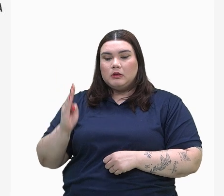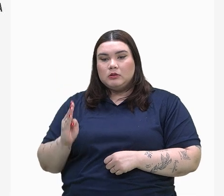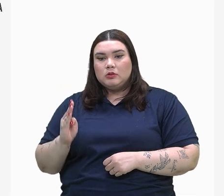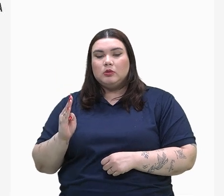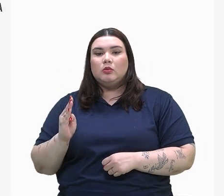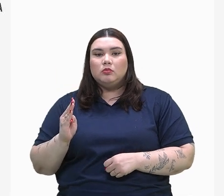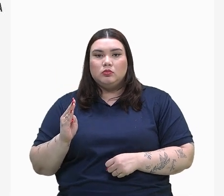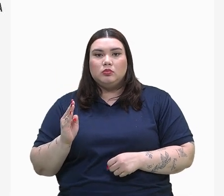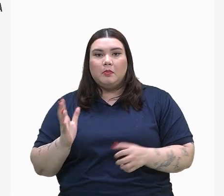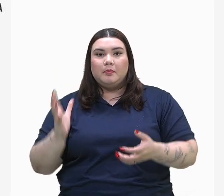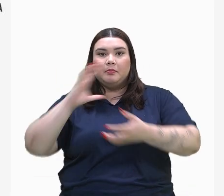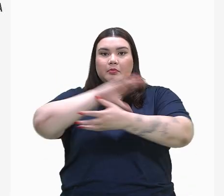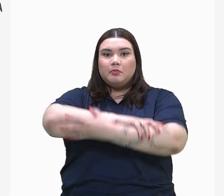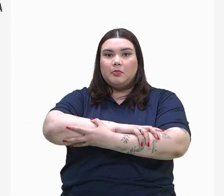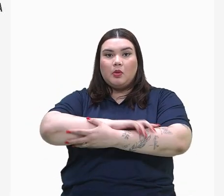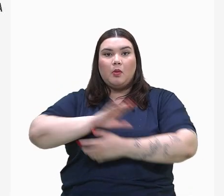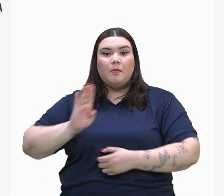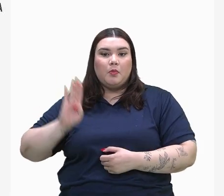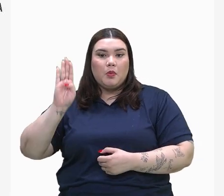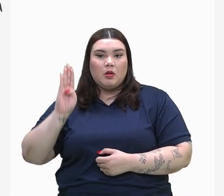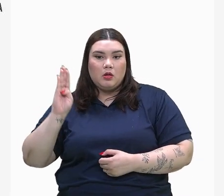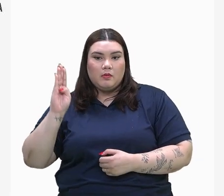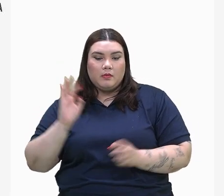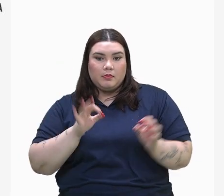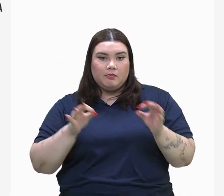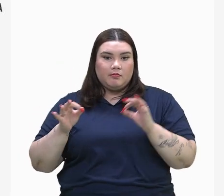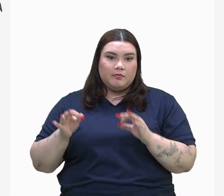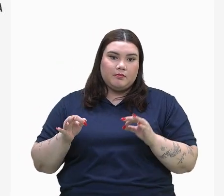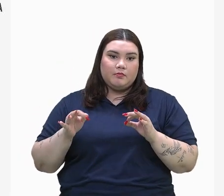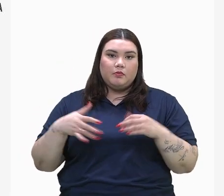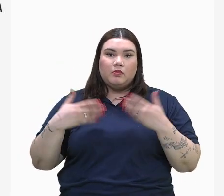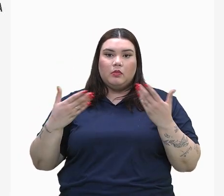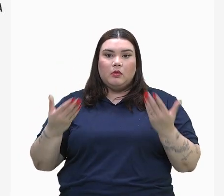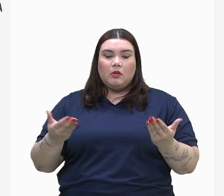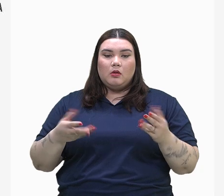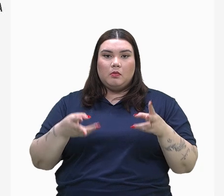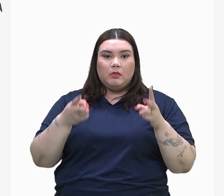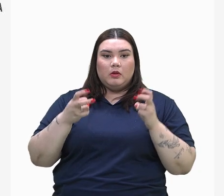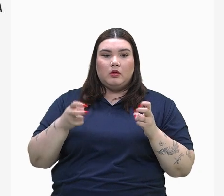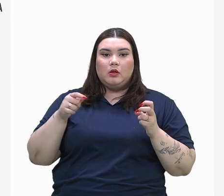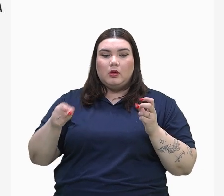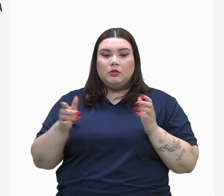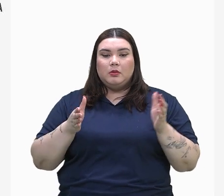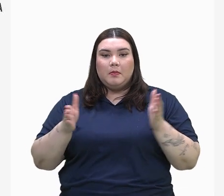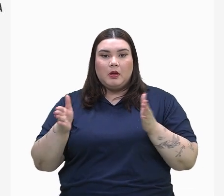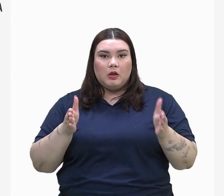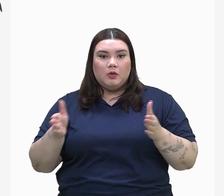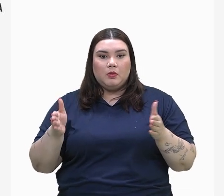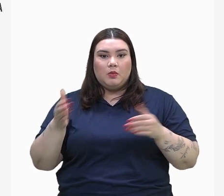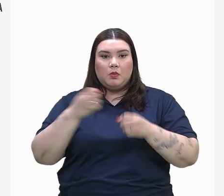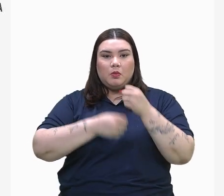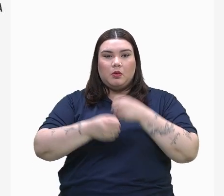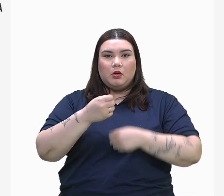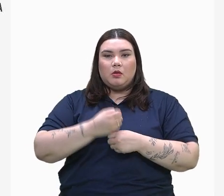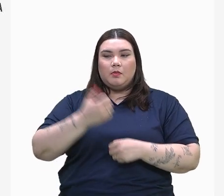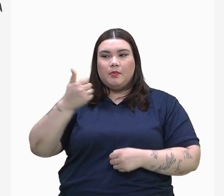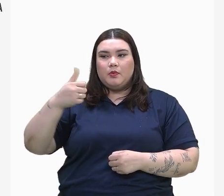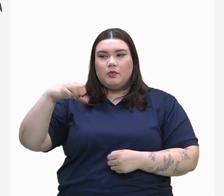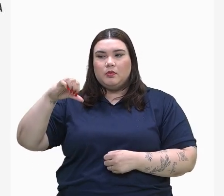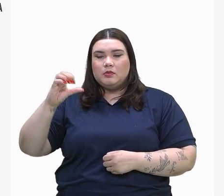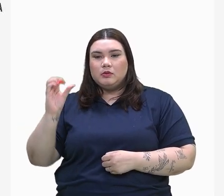e a Bolívia, tá? Então, olha só, aí nesse período de 1960, chegando